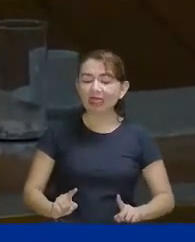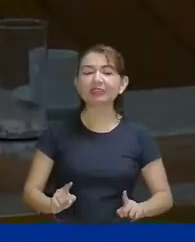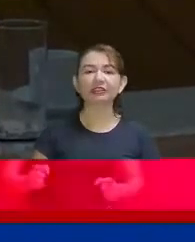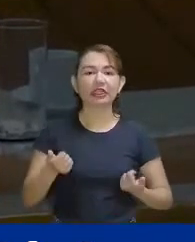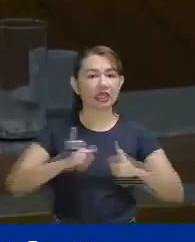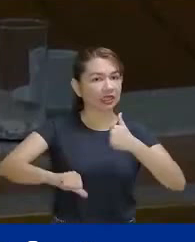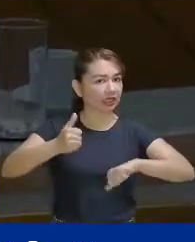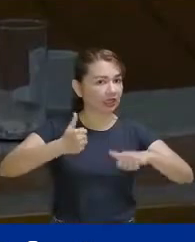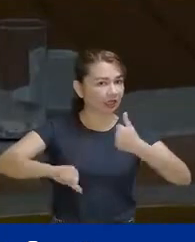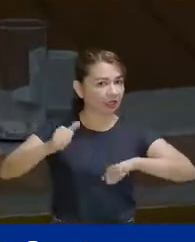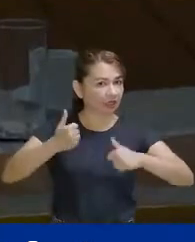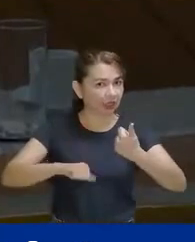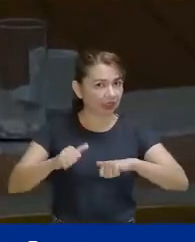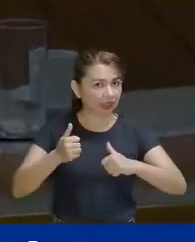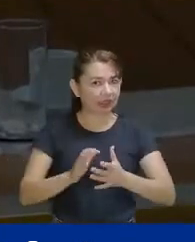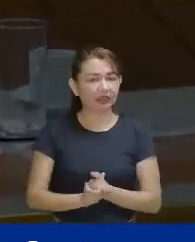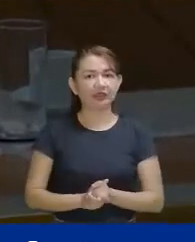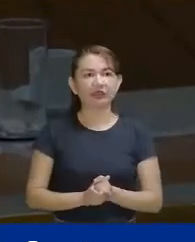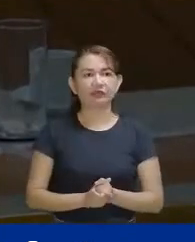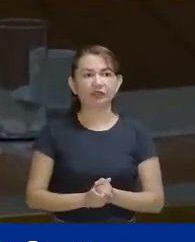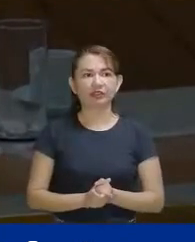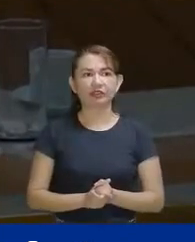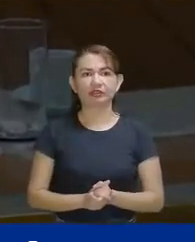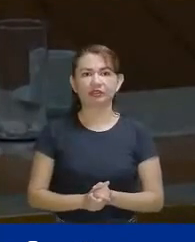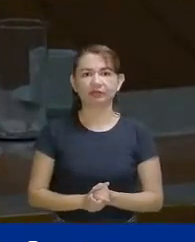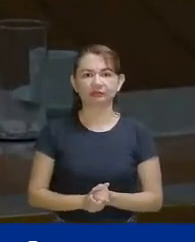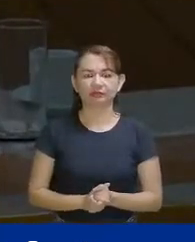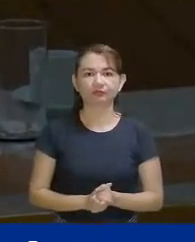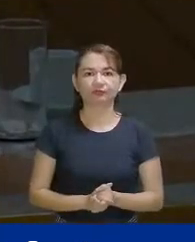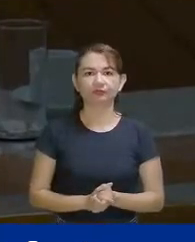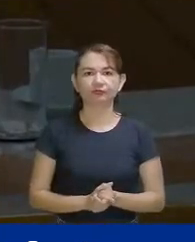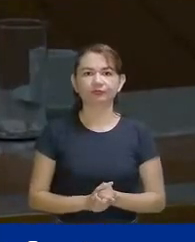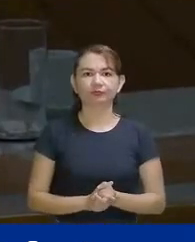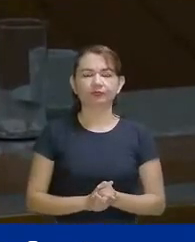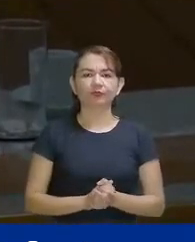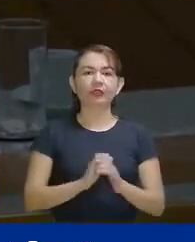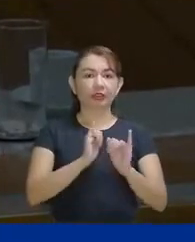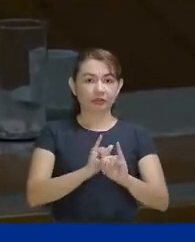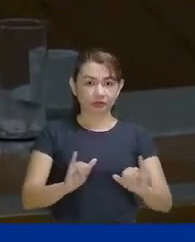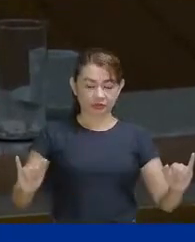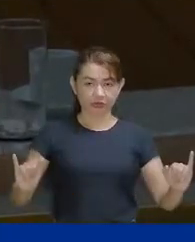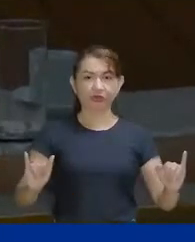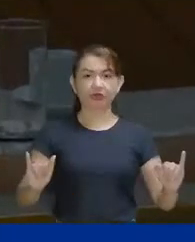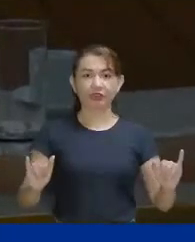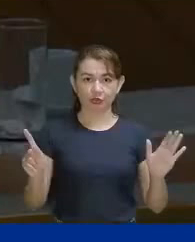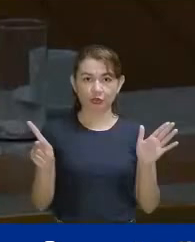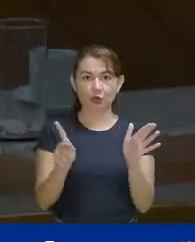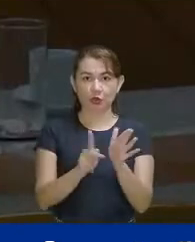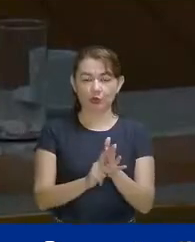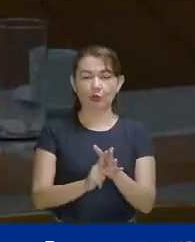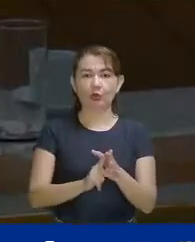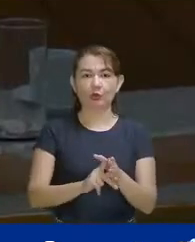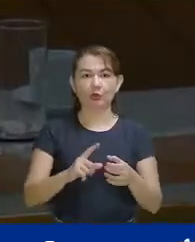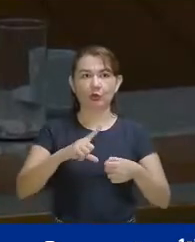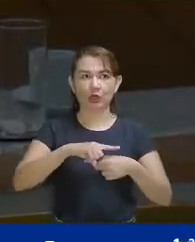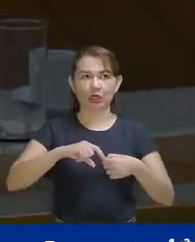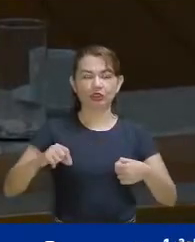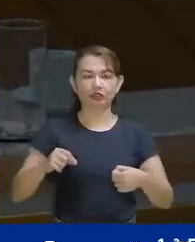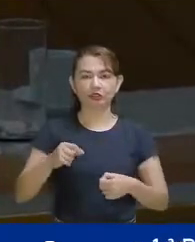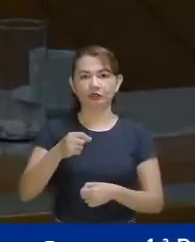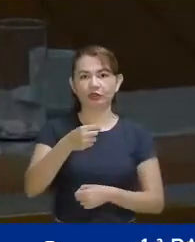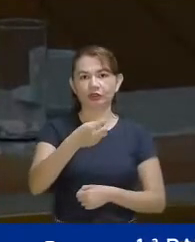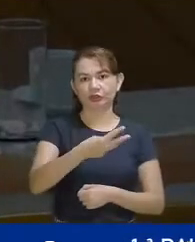faz, levando em conta o caso concreto e fazendo remissão expressa ao artigo a